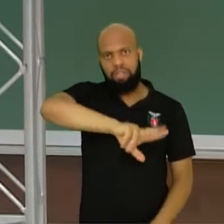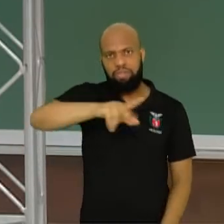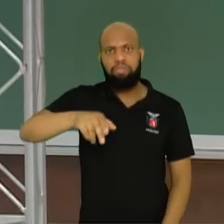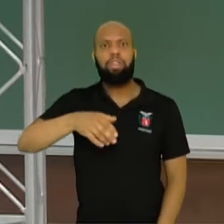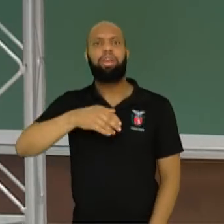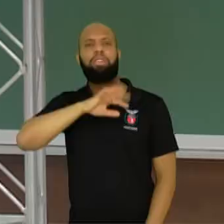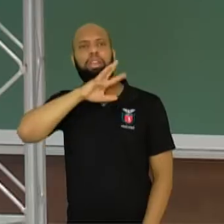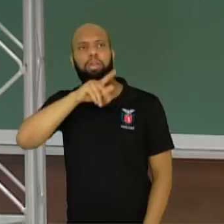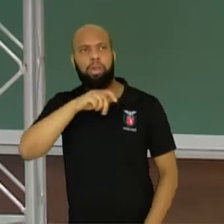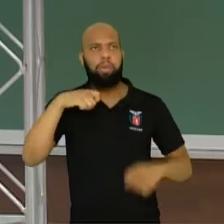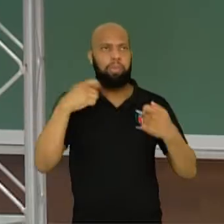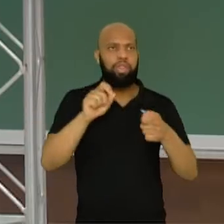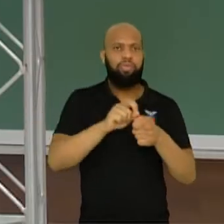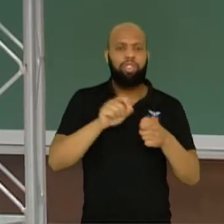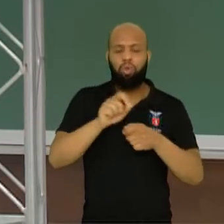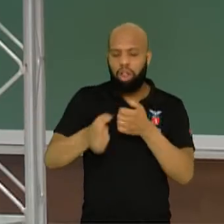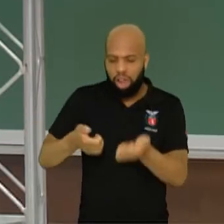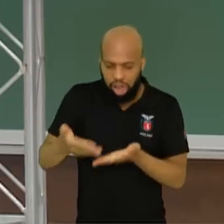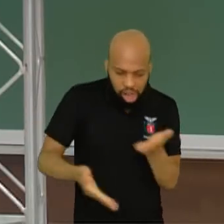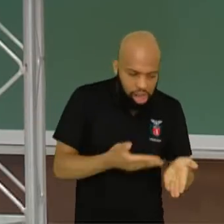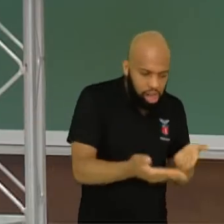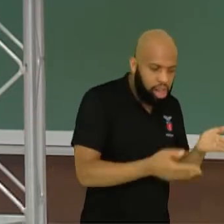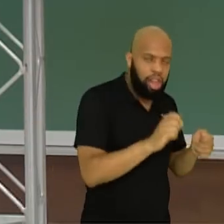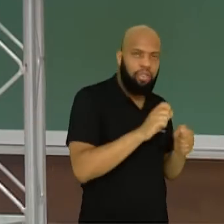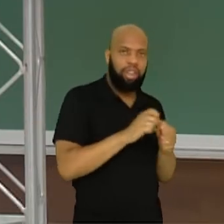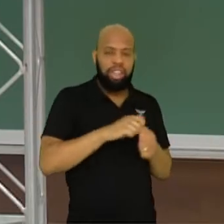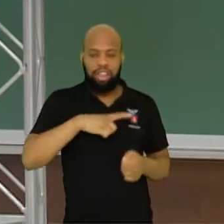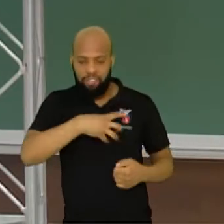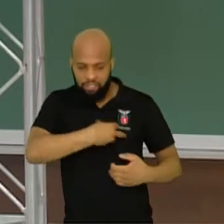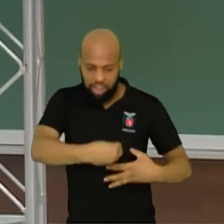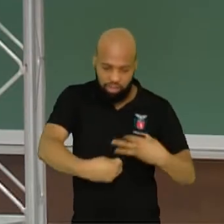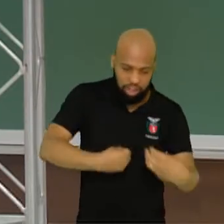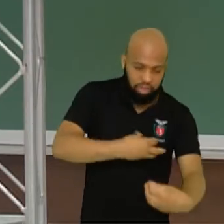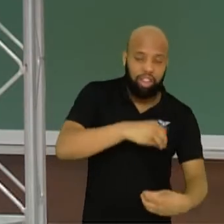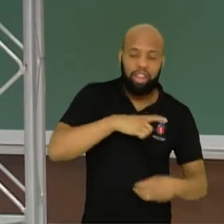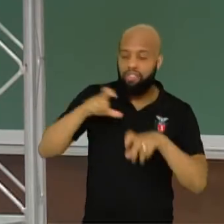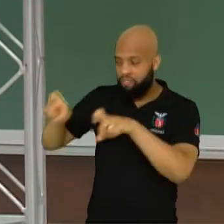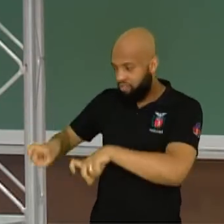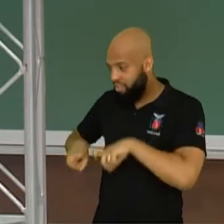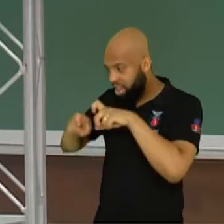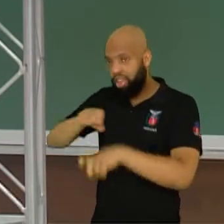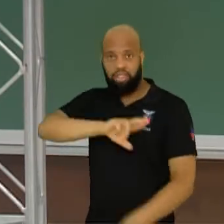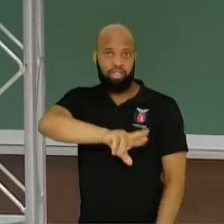aumenta o índice desses gases liberados pelo processo digestivo desses